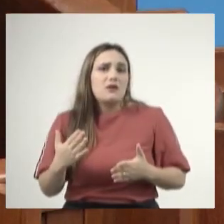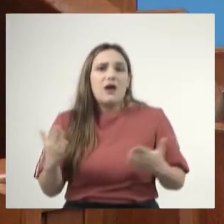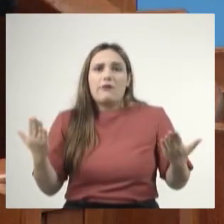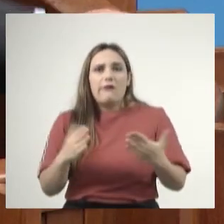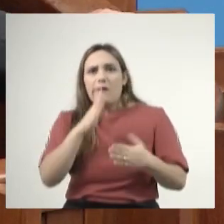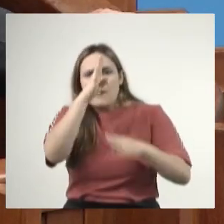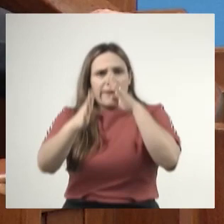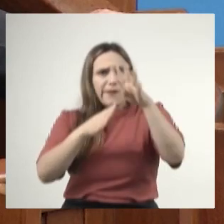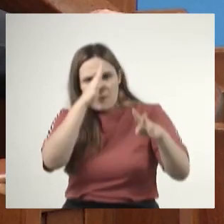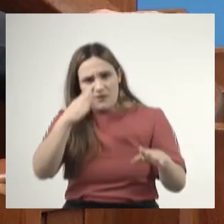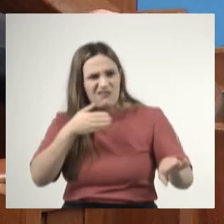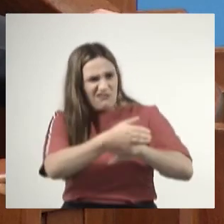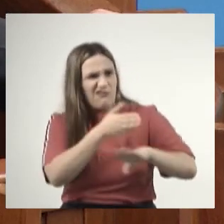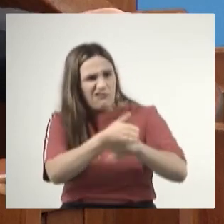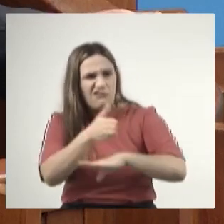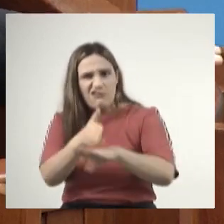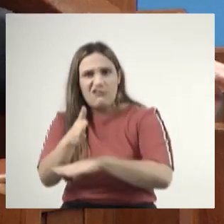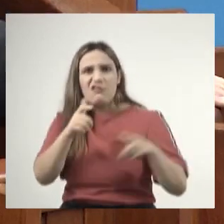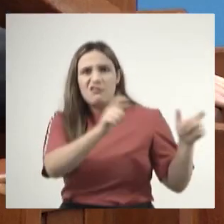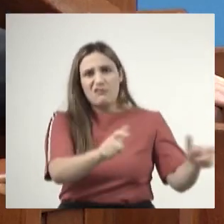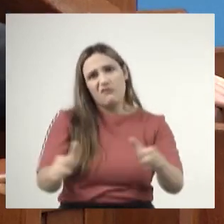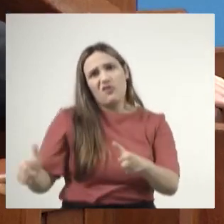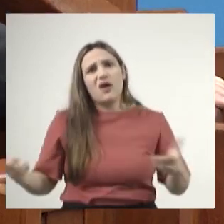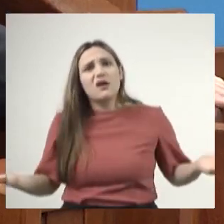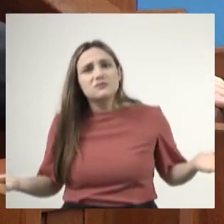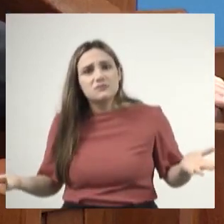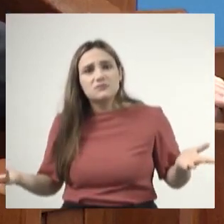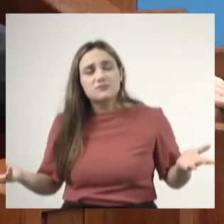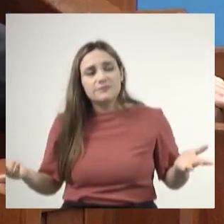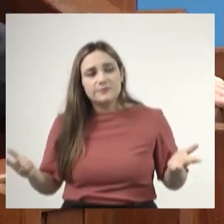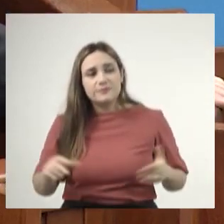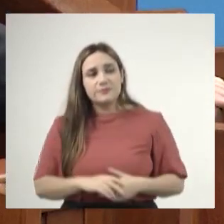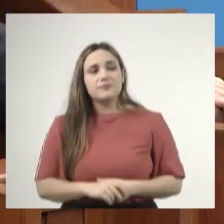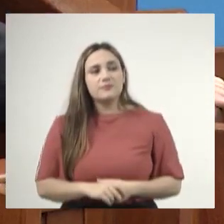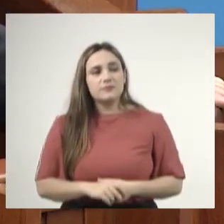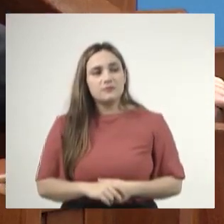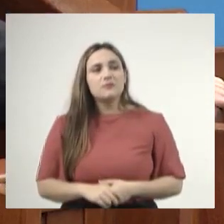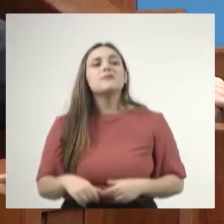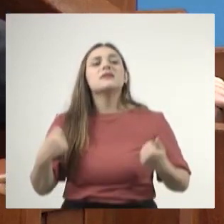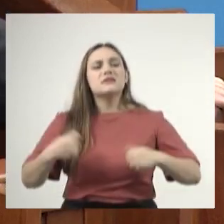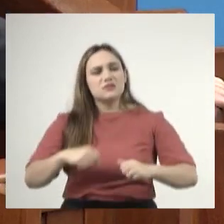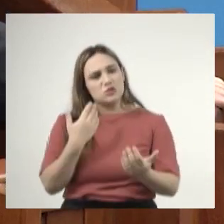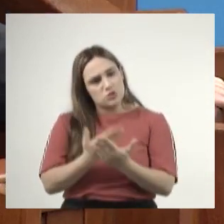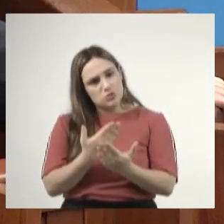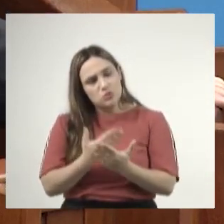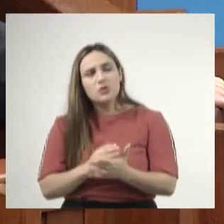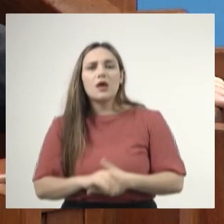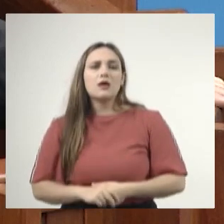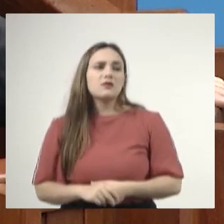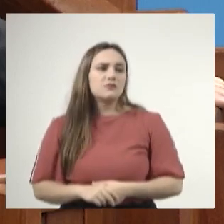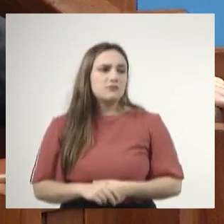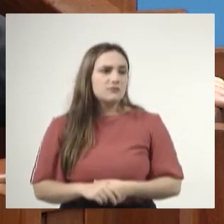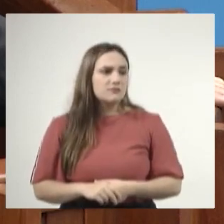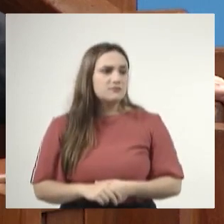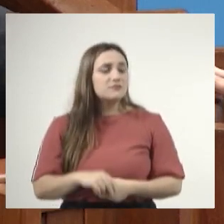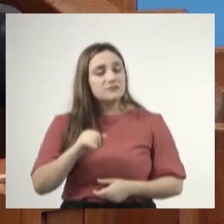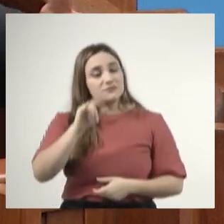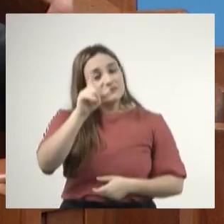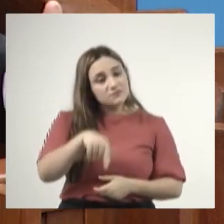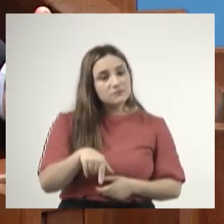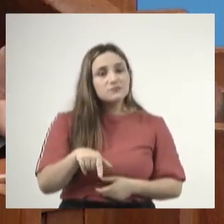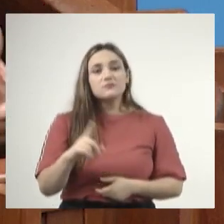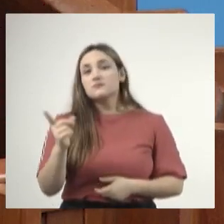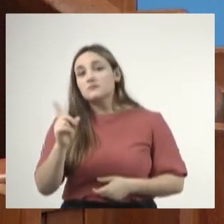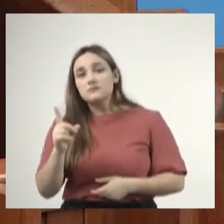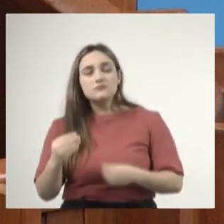e ficar invadindo propriedade rural, que até que estude e que diz se ela é ou não é,